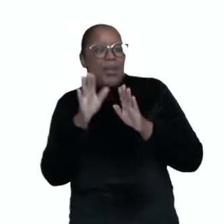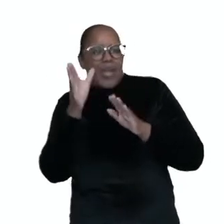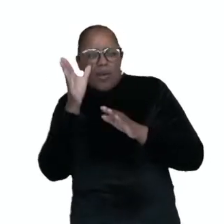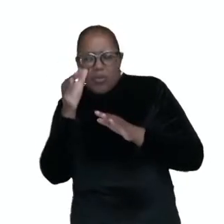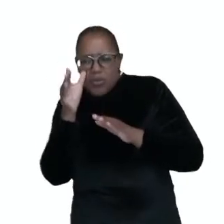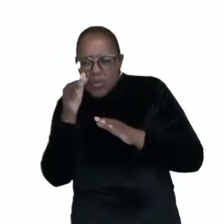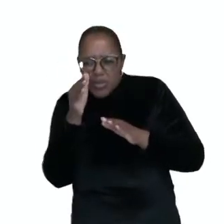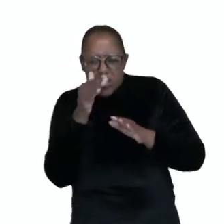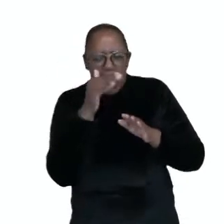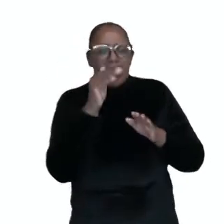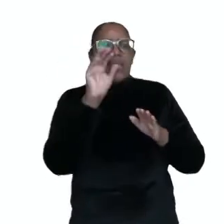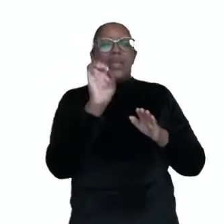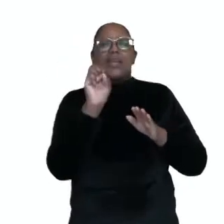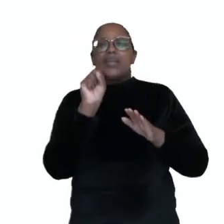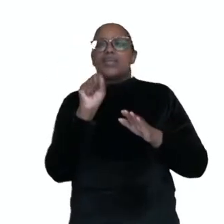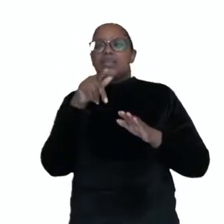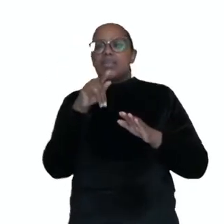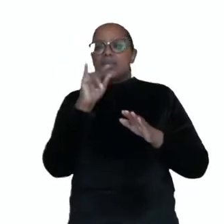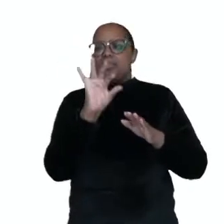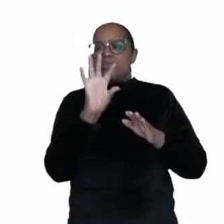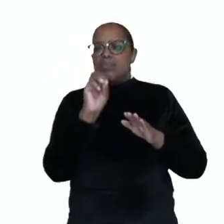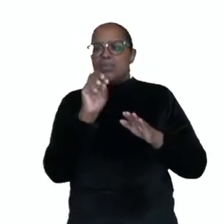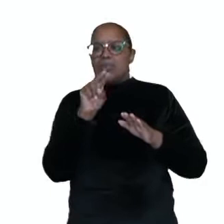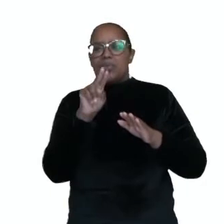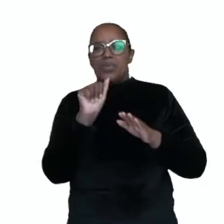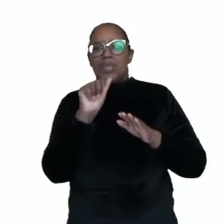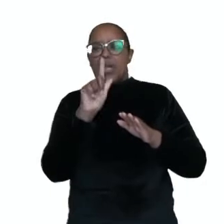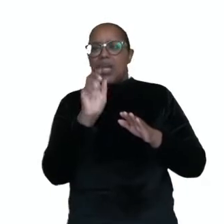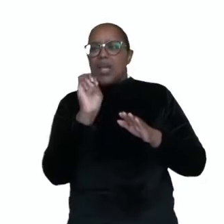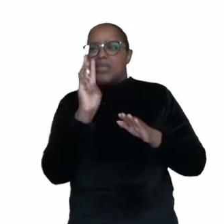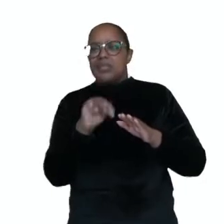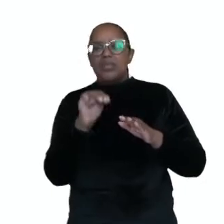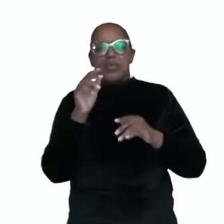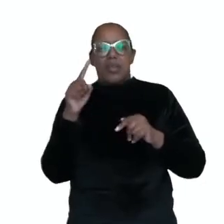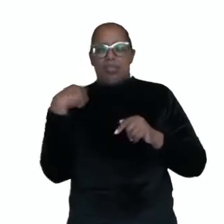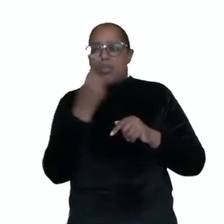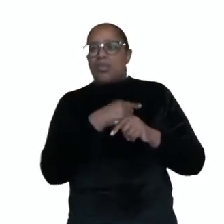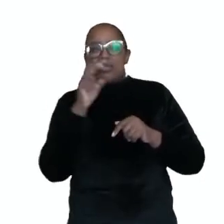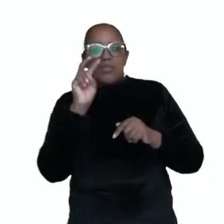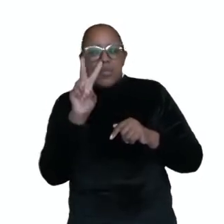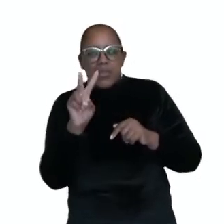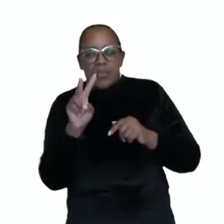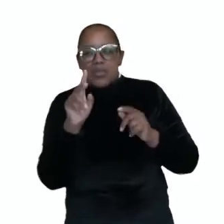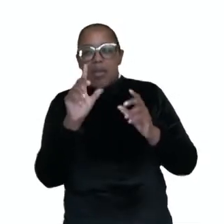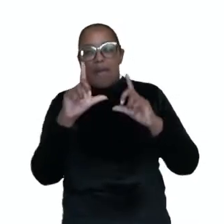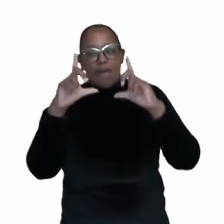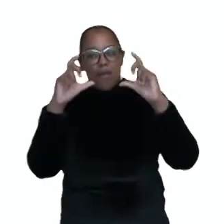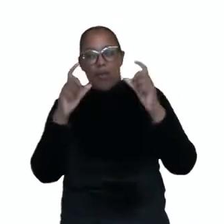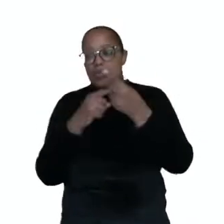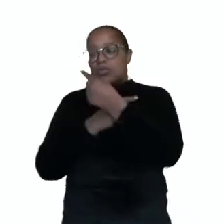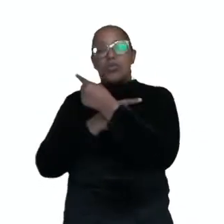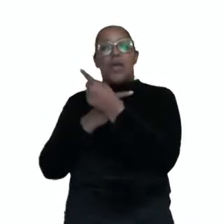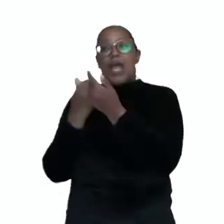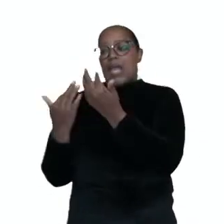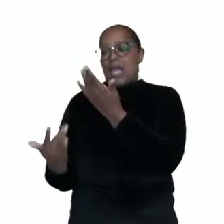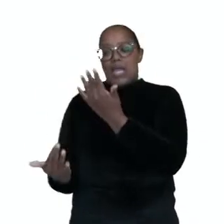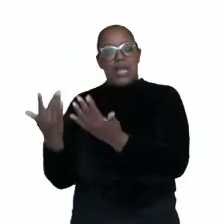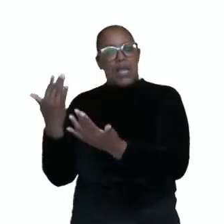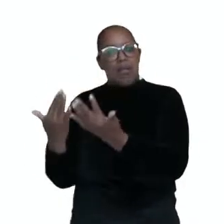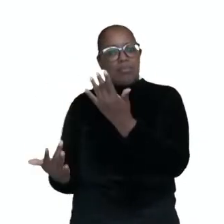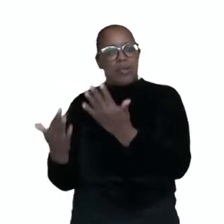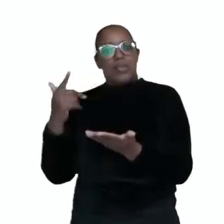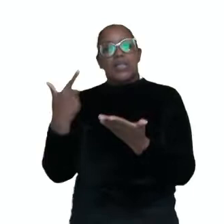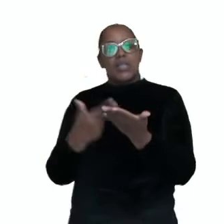inimigos internos. E olha só o que a gente vê do lado, né? Essa foto é uma cerimônia de queima de livros na